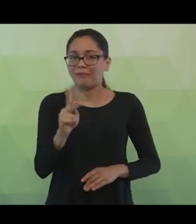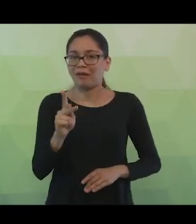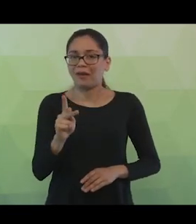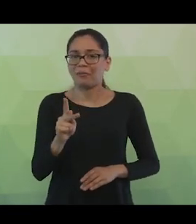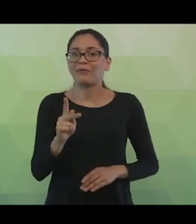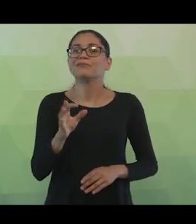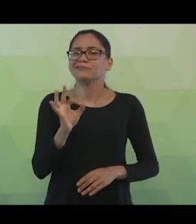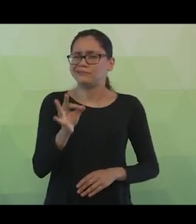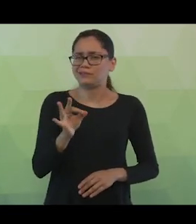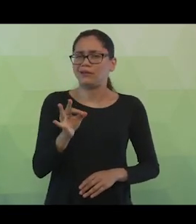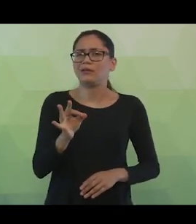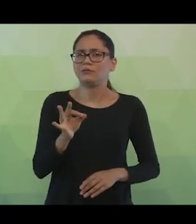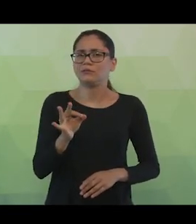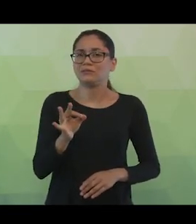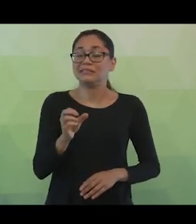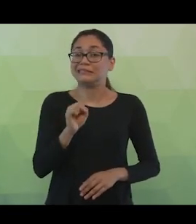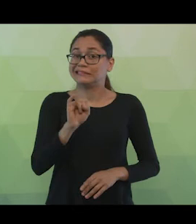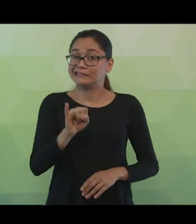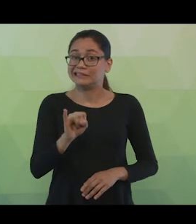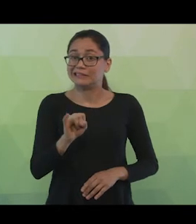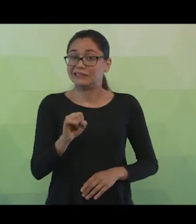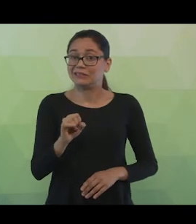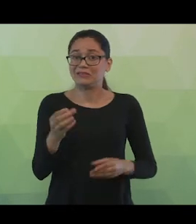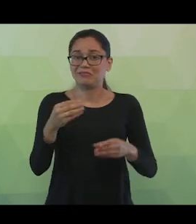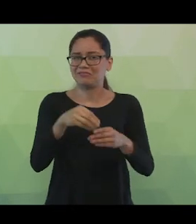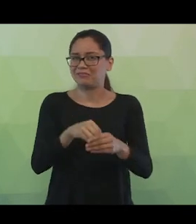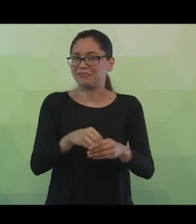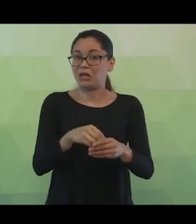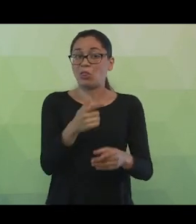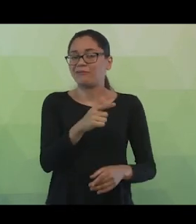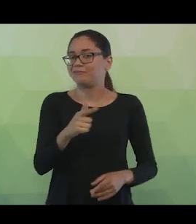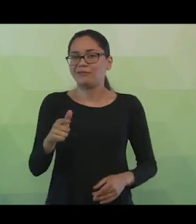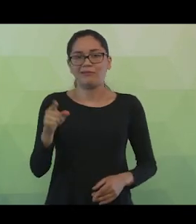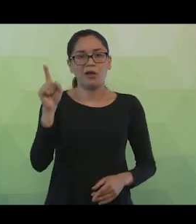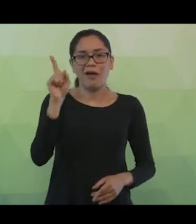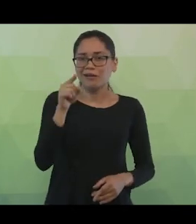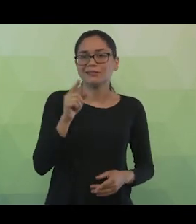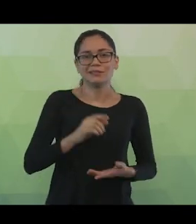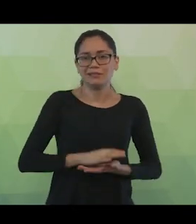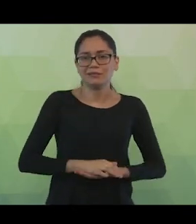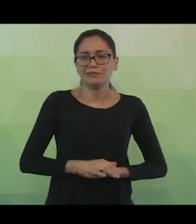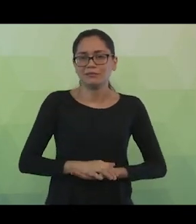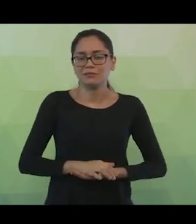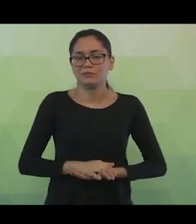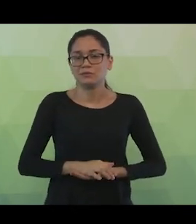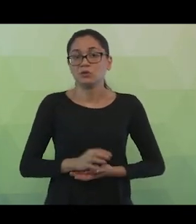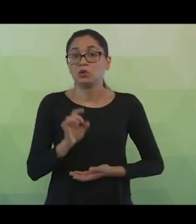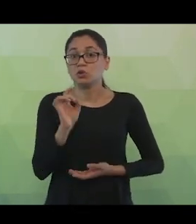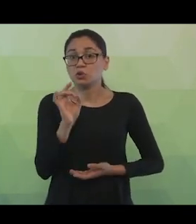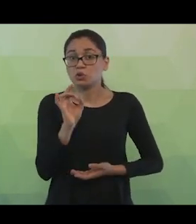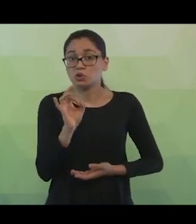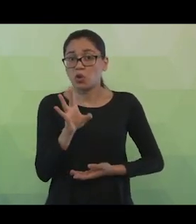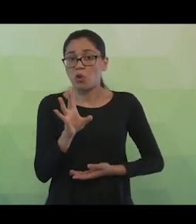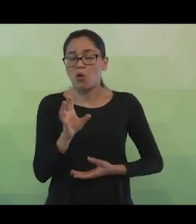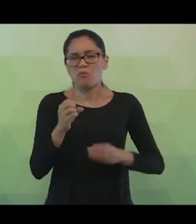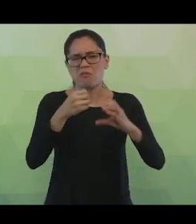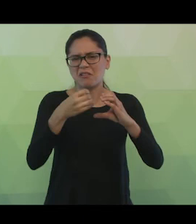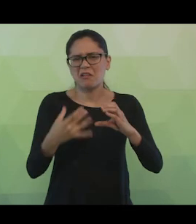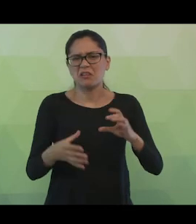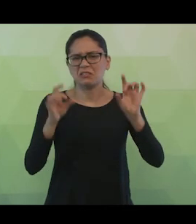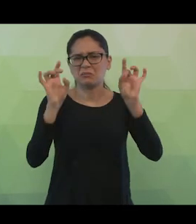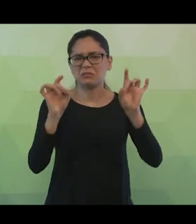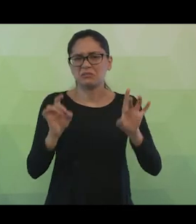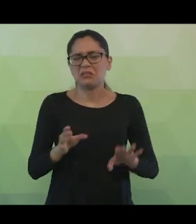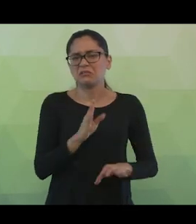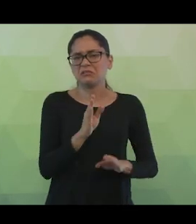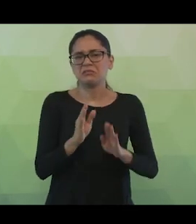não colocasse, não apareceria com acento aqui. Iria aparecer um caractere especial, um espaço,